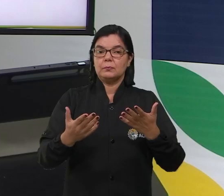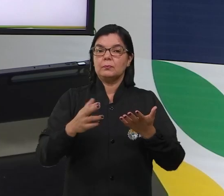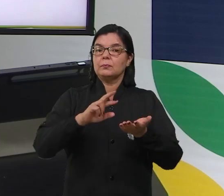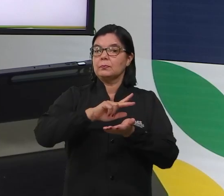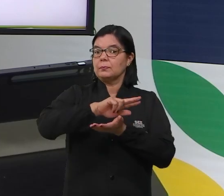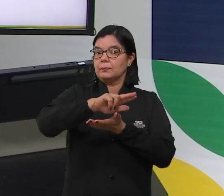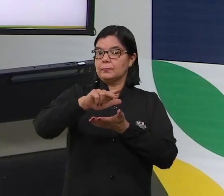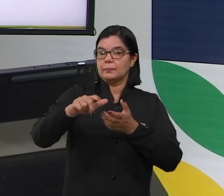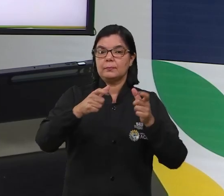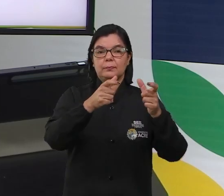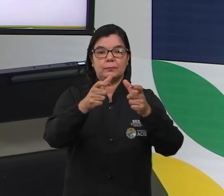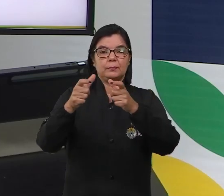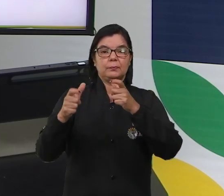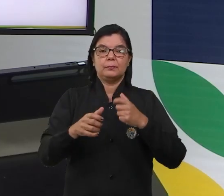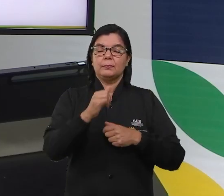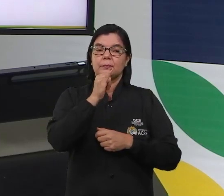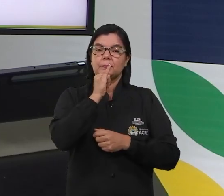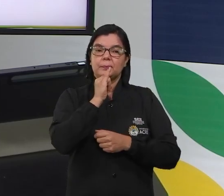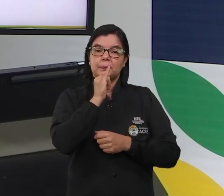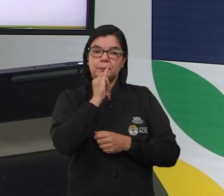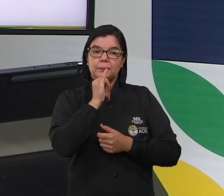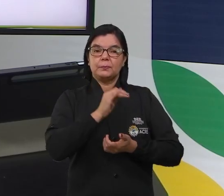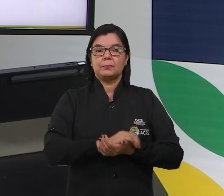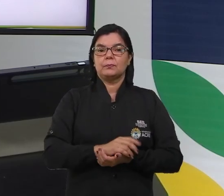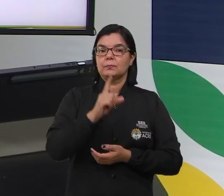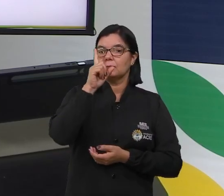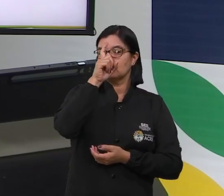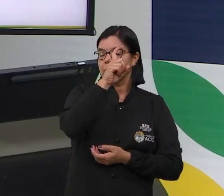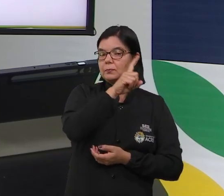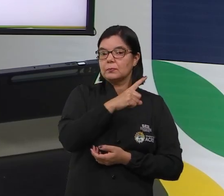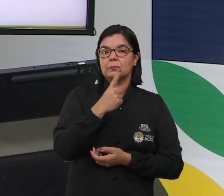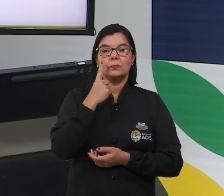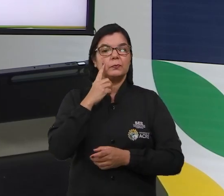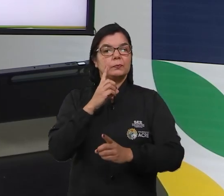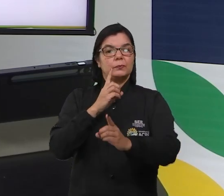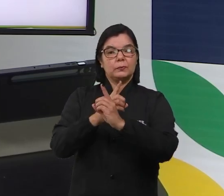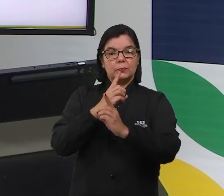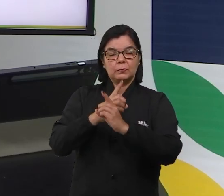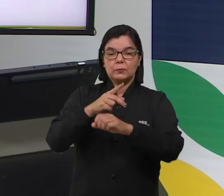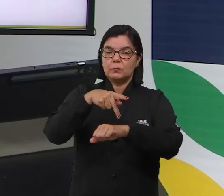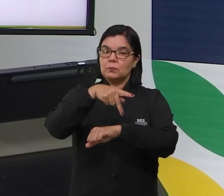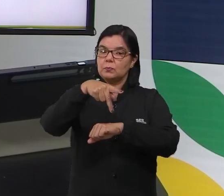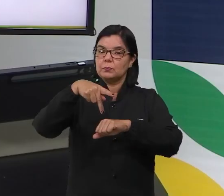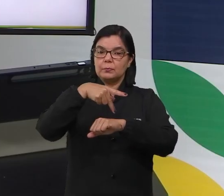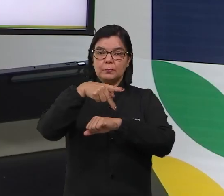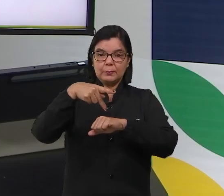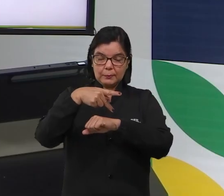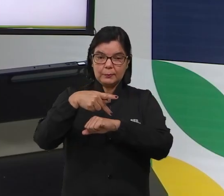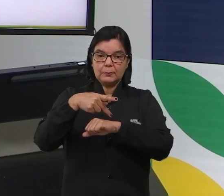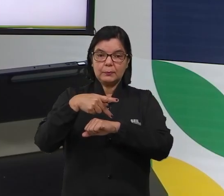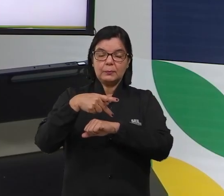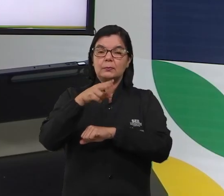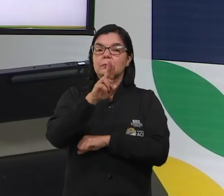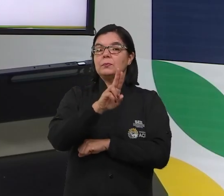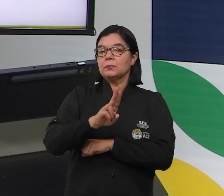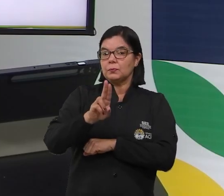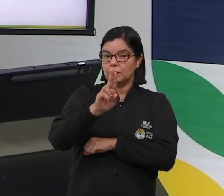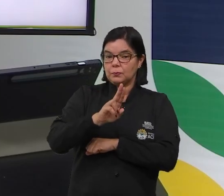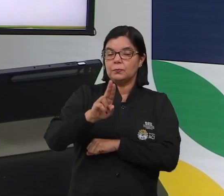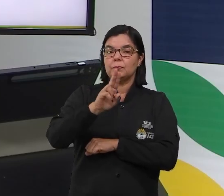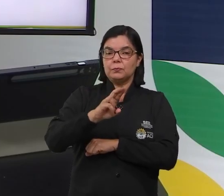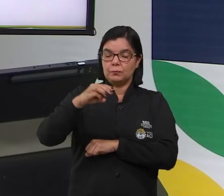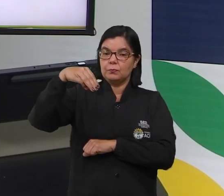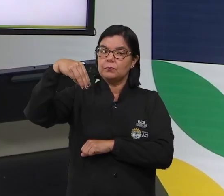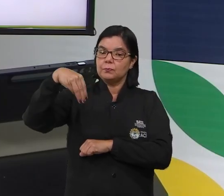muitos lugares. Por exemplo, dificilmente você vai encontrar um país que não use o metro como unidade de medida